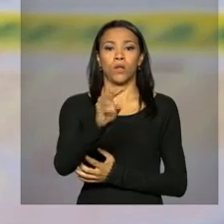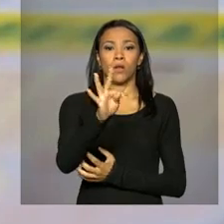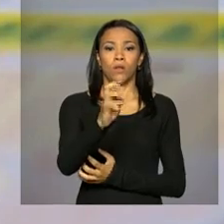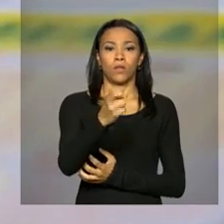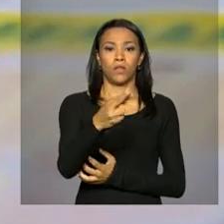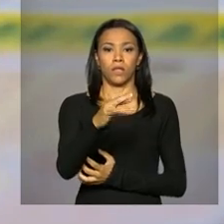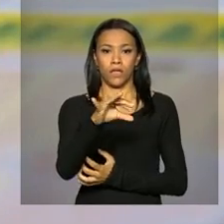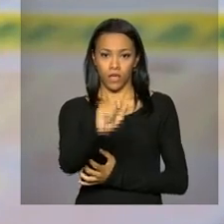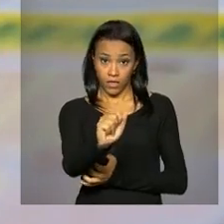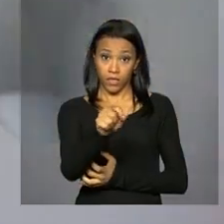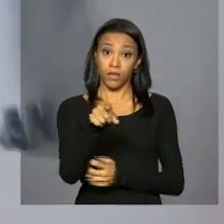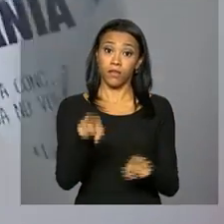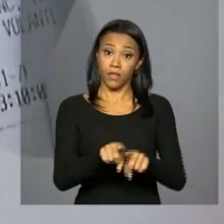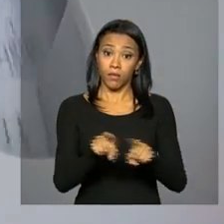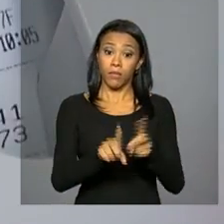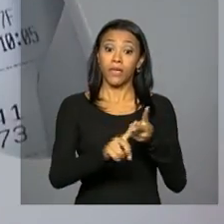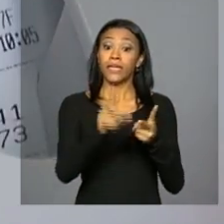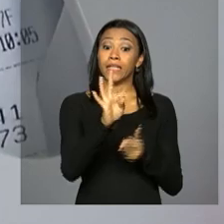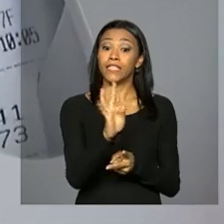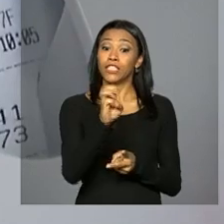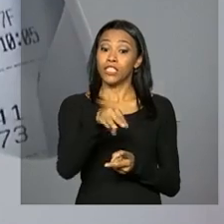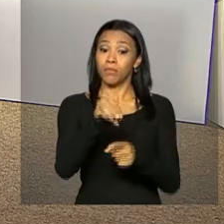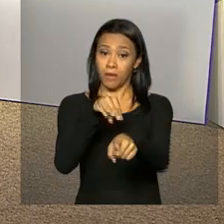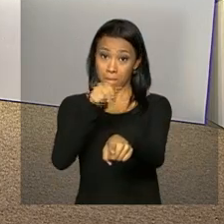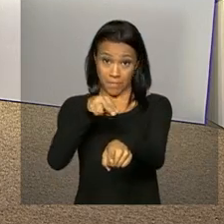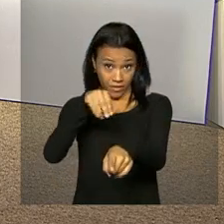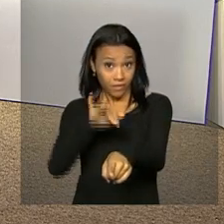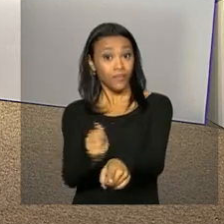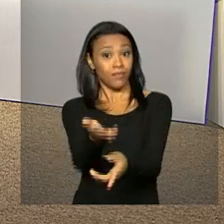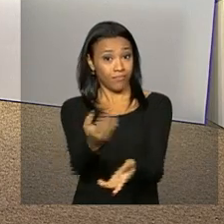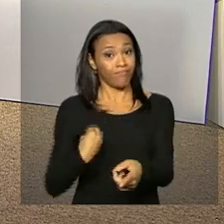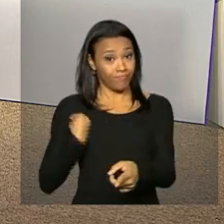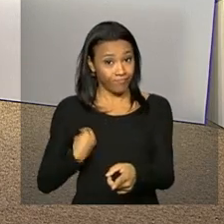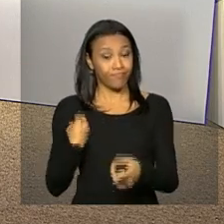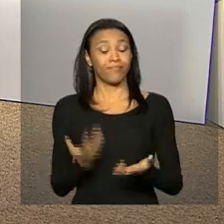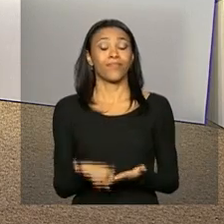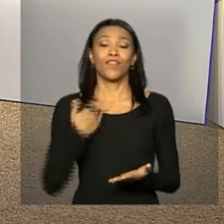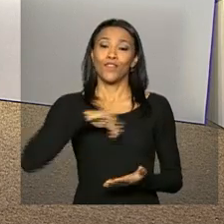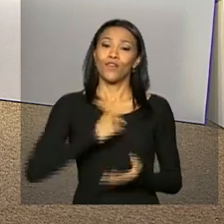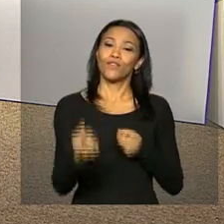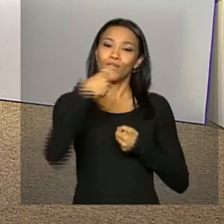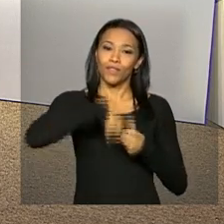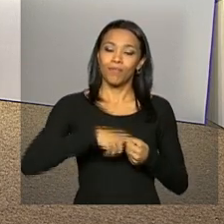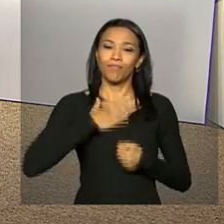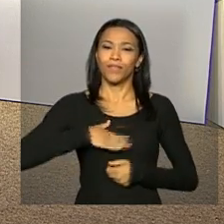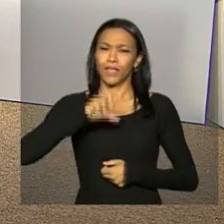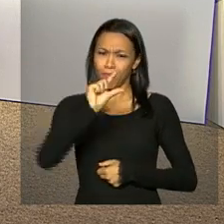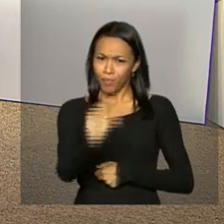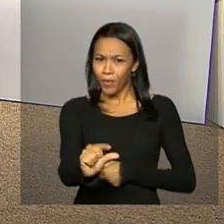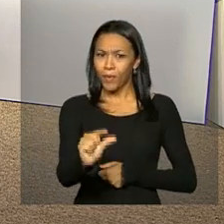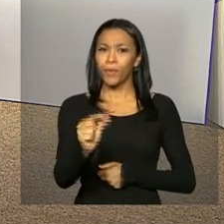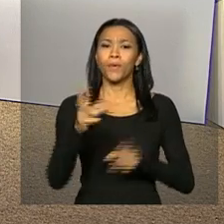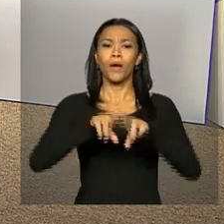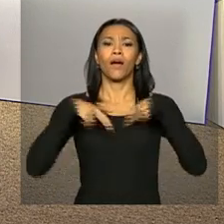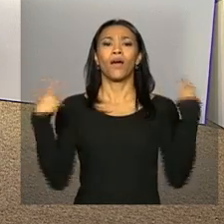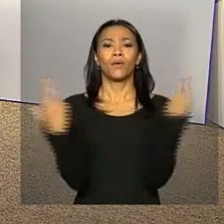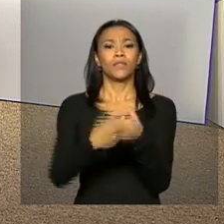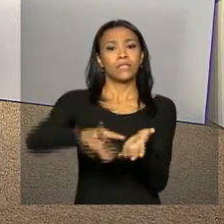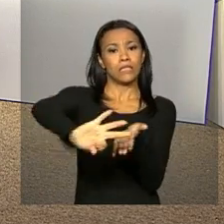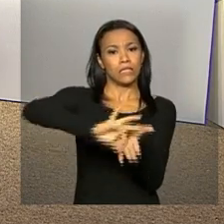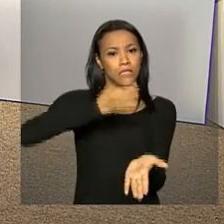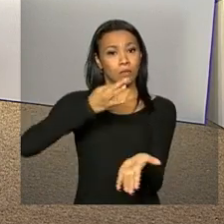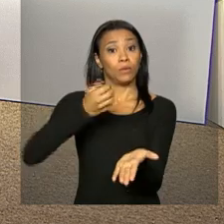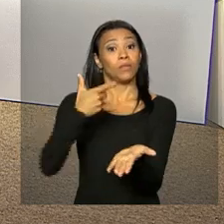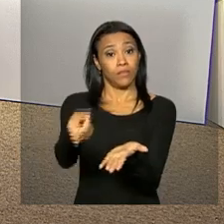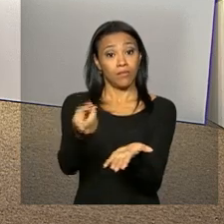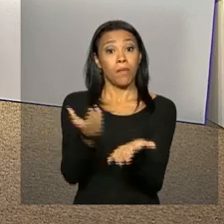clubes, além da Time Mania, que já existe. E nós voltamos daqui a pouco ao vivo com a transmissão da cerimônia de assinatura de